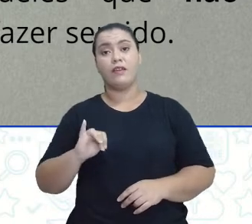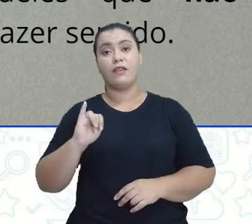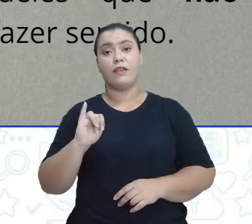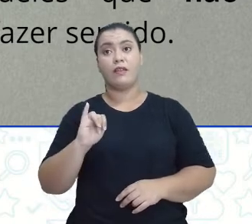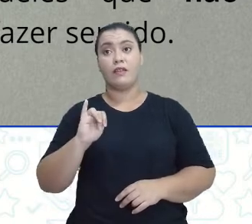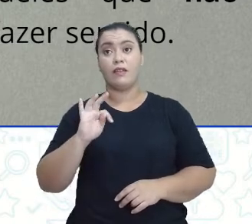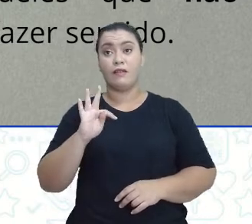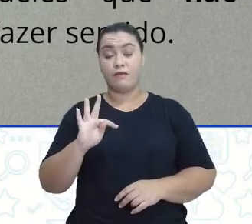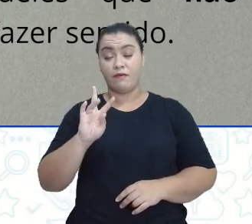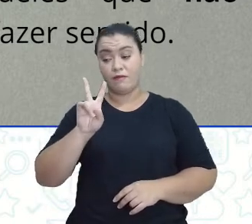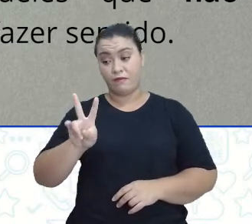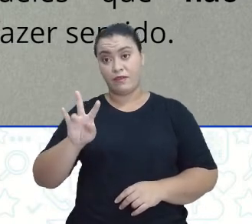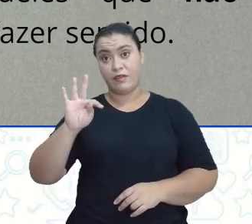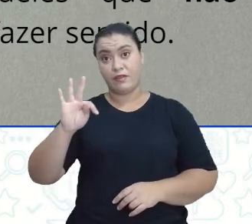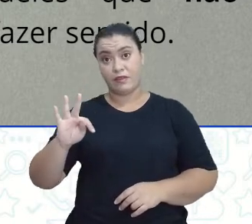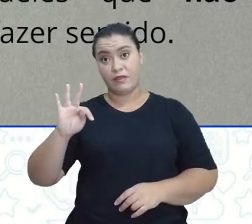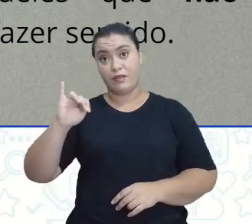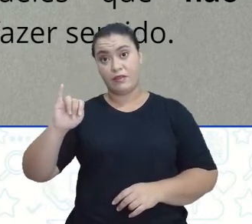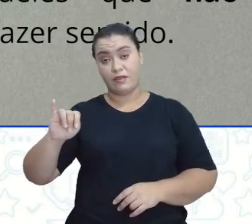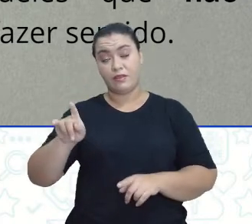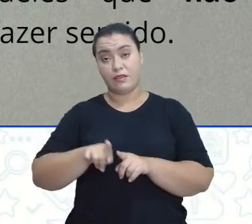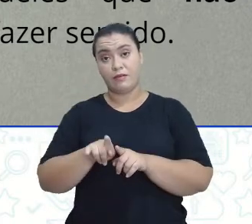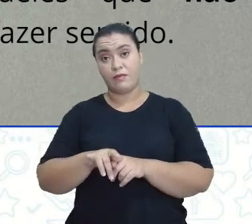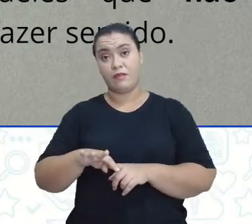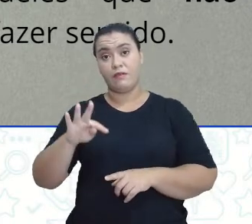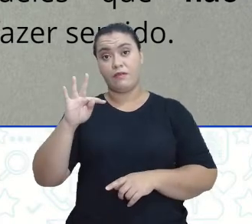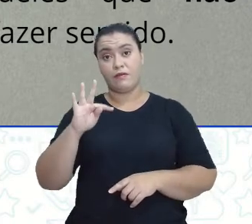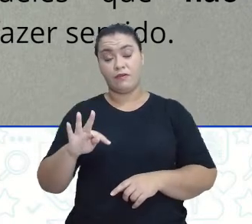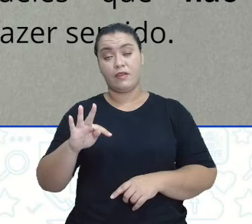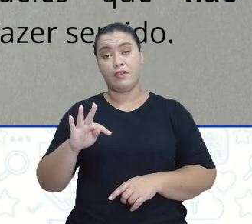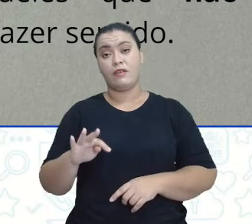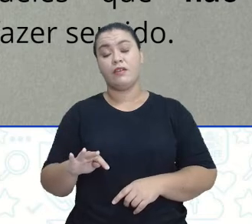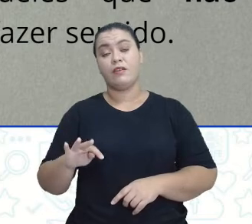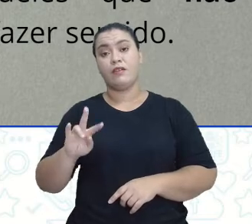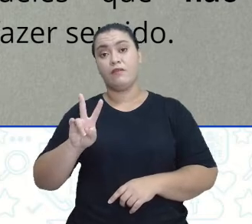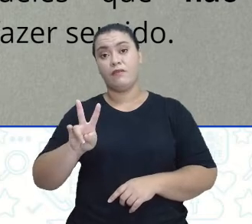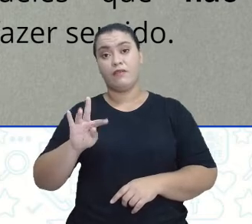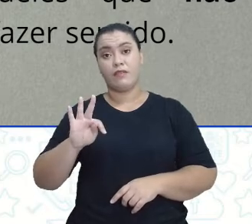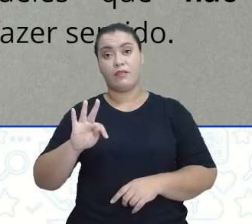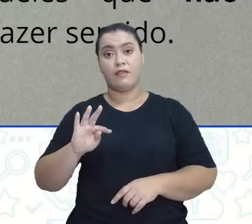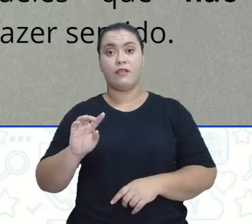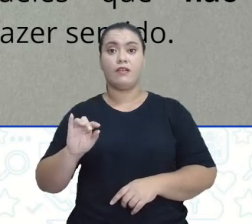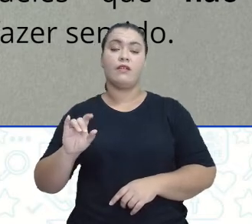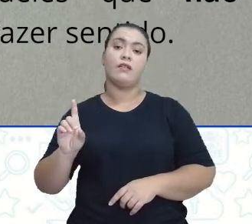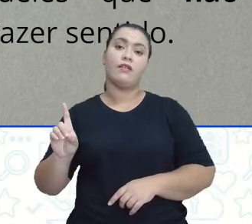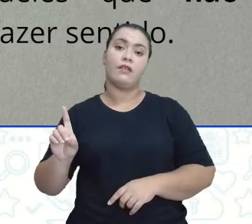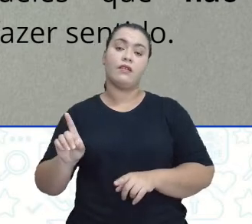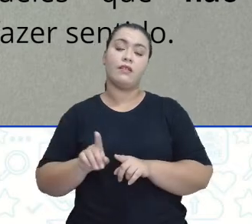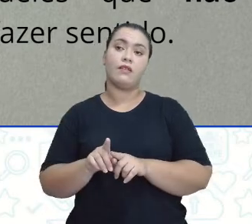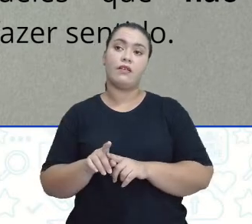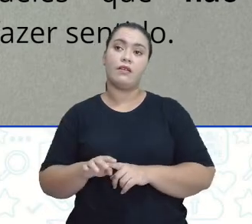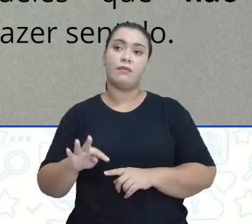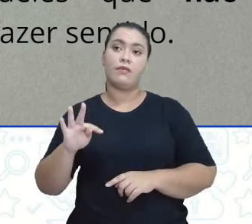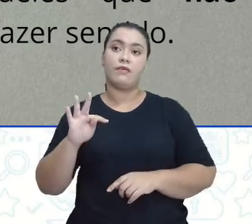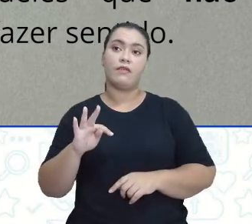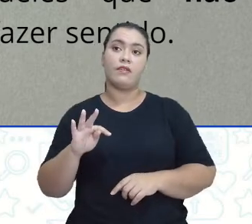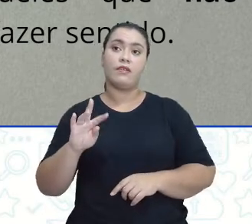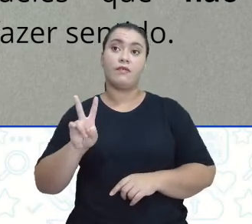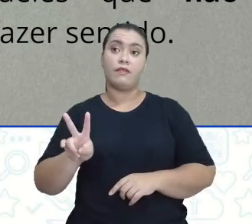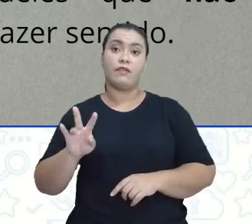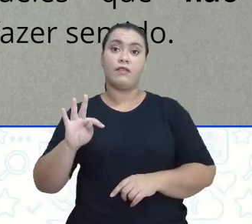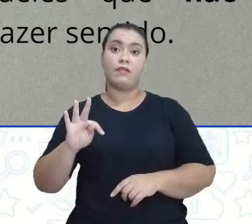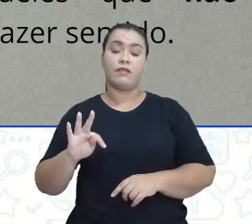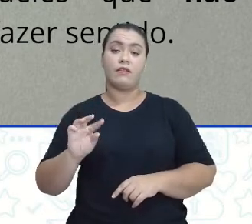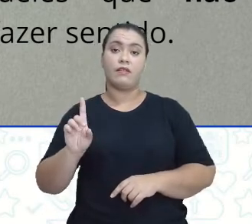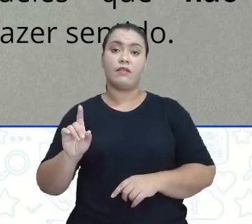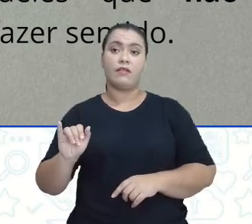indireto, que é o VTDI. Além desses verbos transitivos, a gente tem os intransitivos, que são